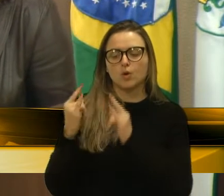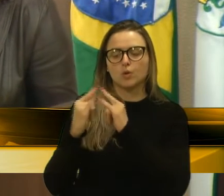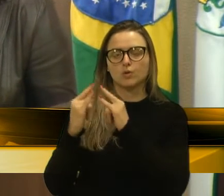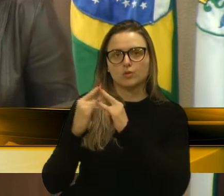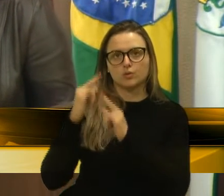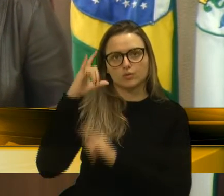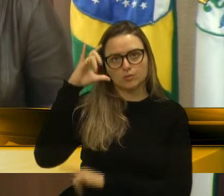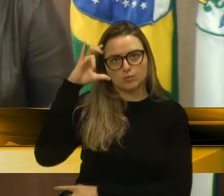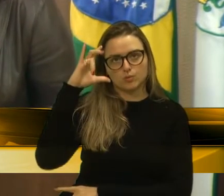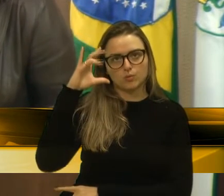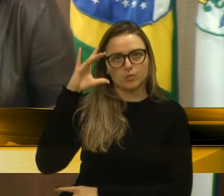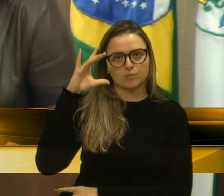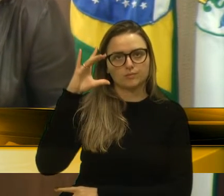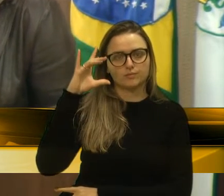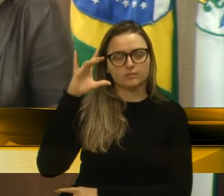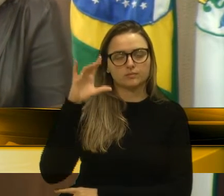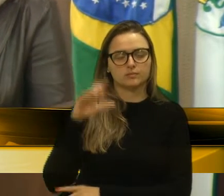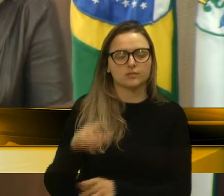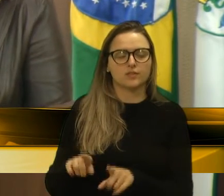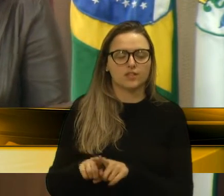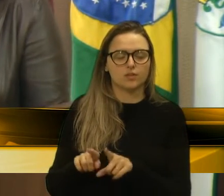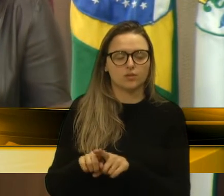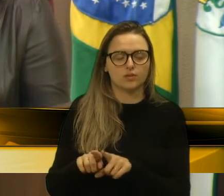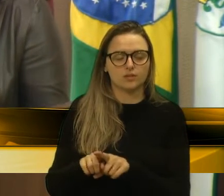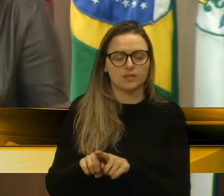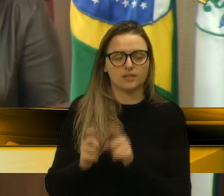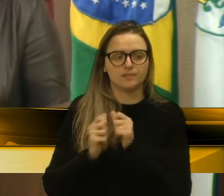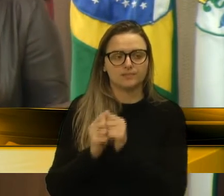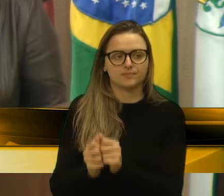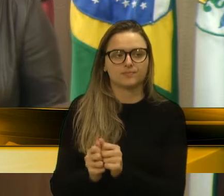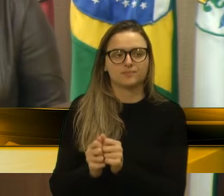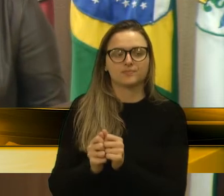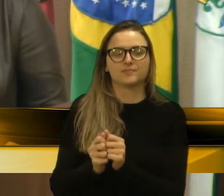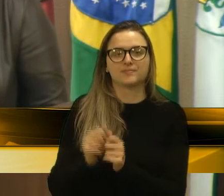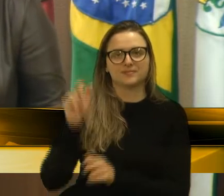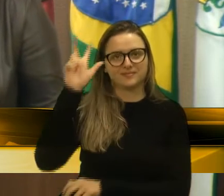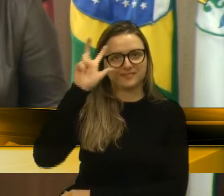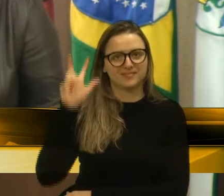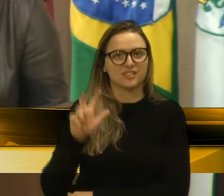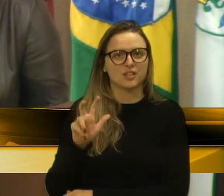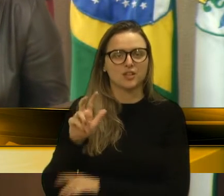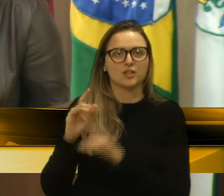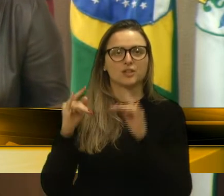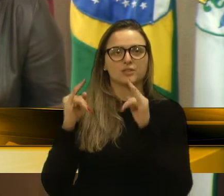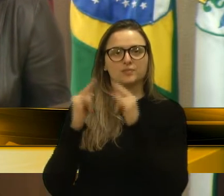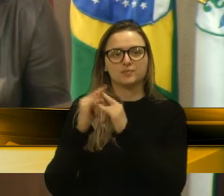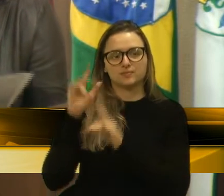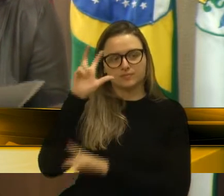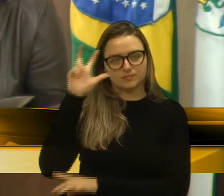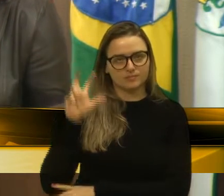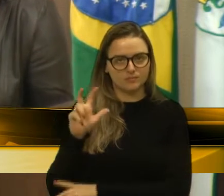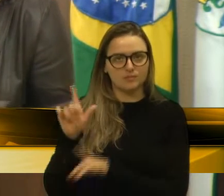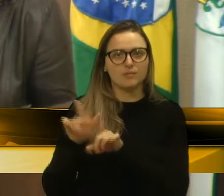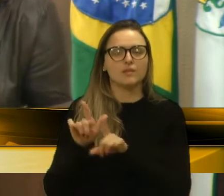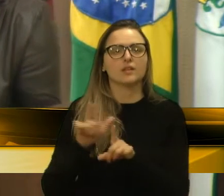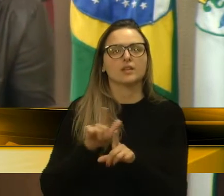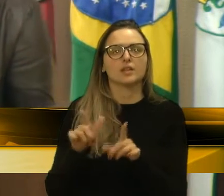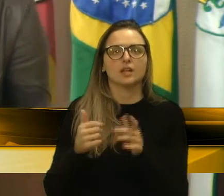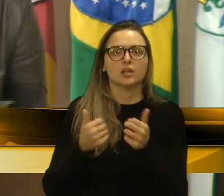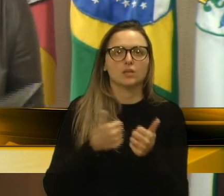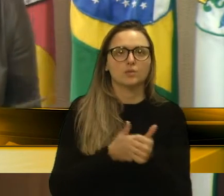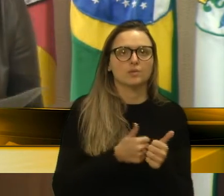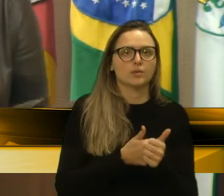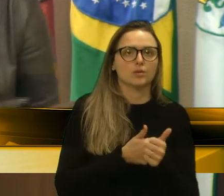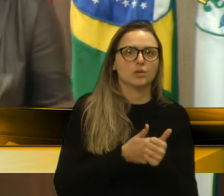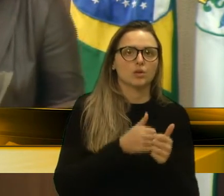parte externa, e quem conhece a Parada Livre sabe que não cabe, de maneira alguma, a Parada Livre naquele espaço ali entre o